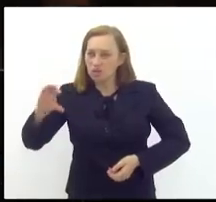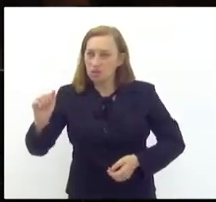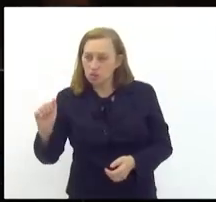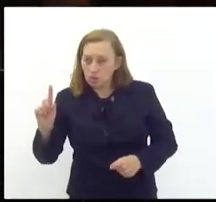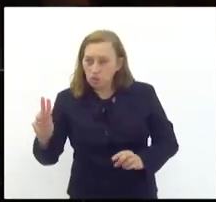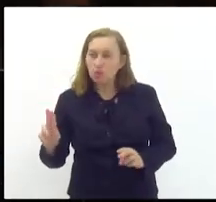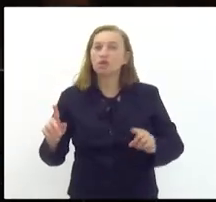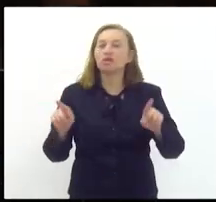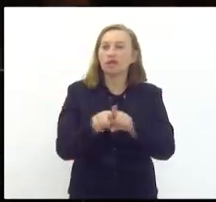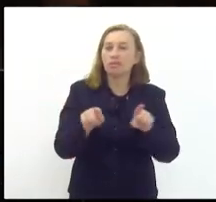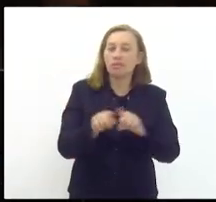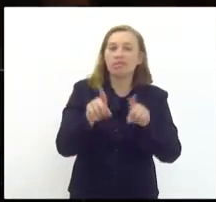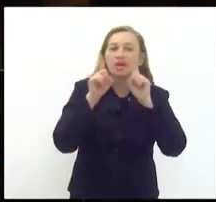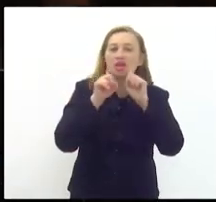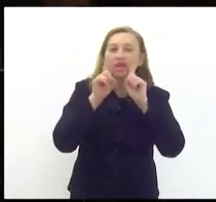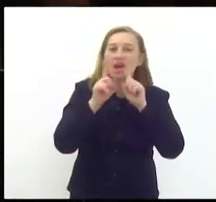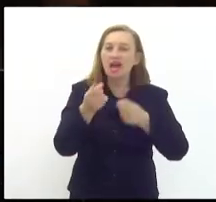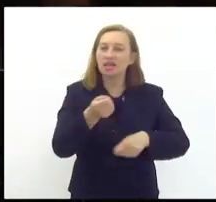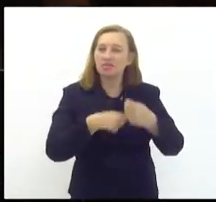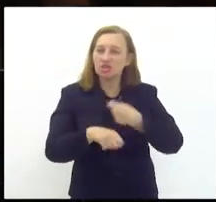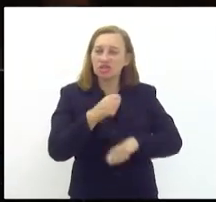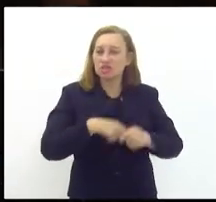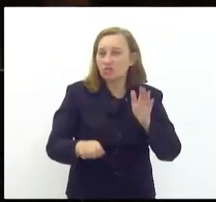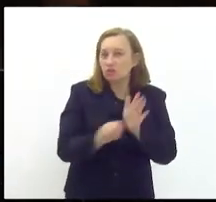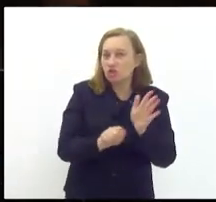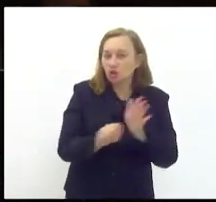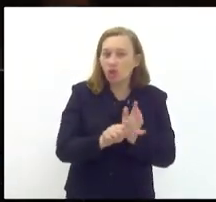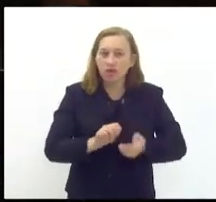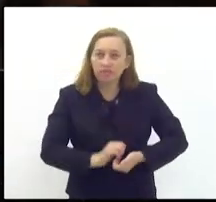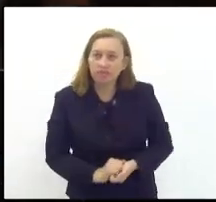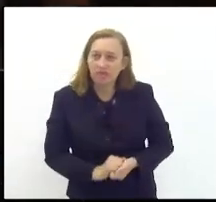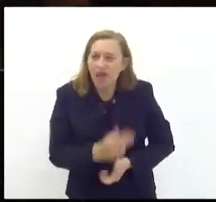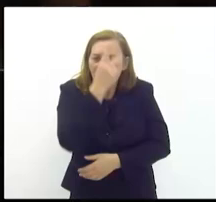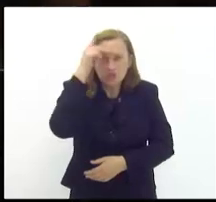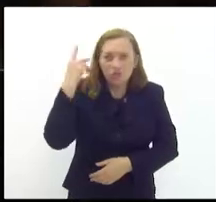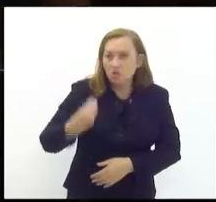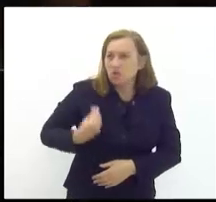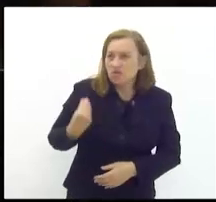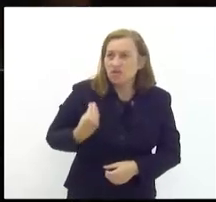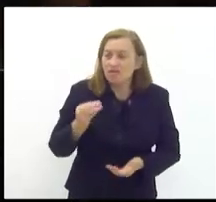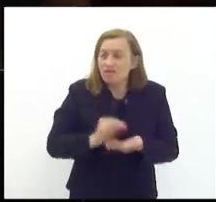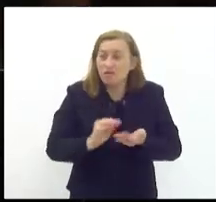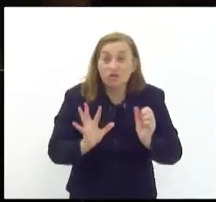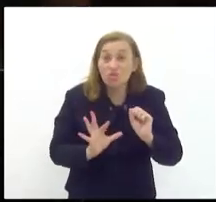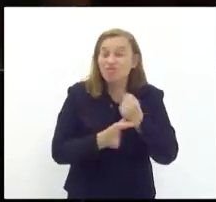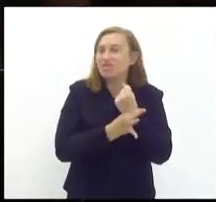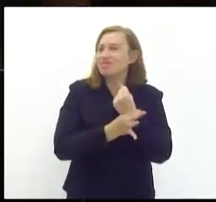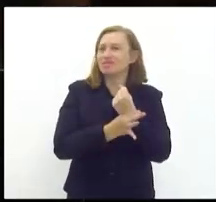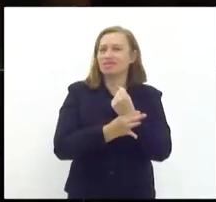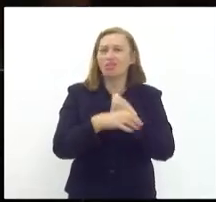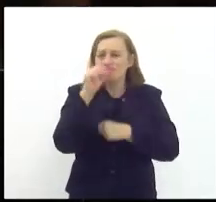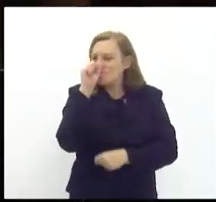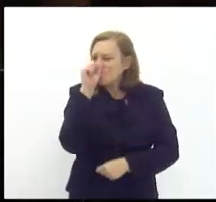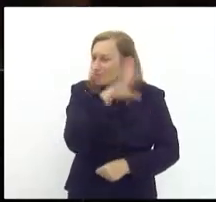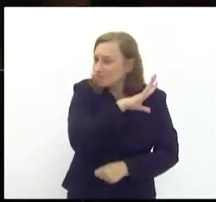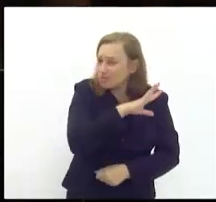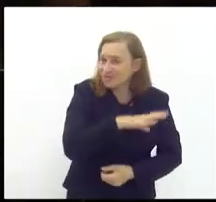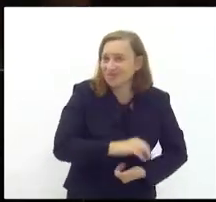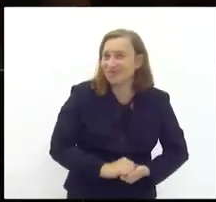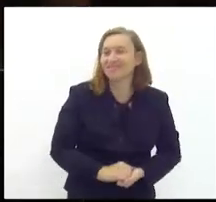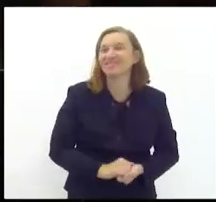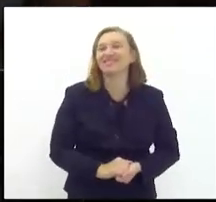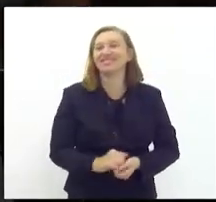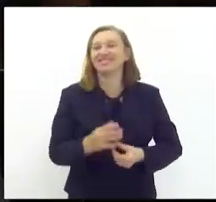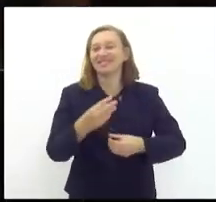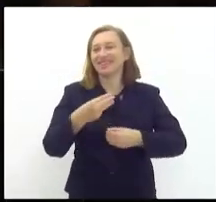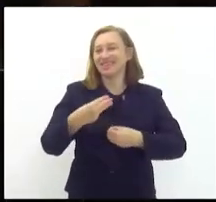total do tráfico de drogas as pessoas vivem uma insegurança absurda no município de